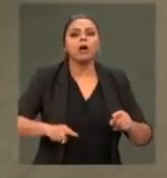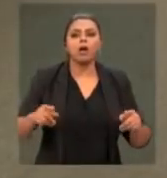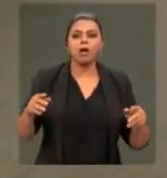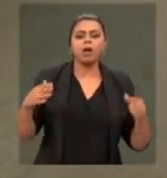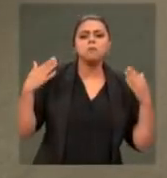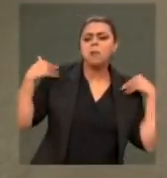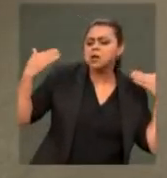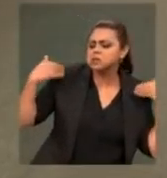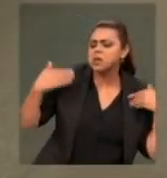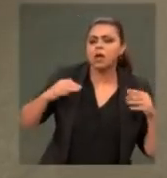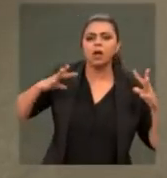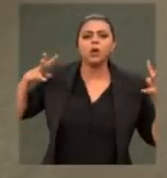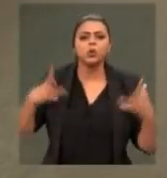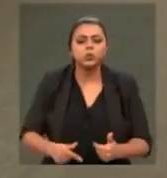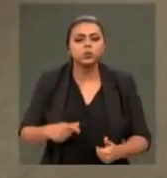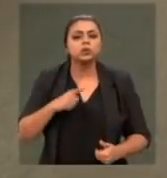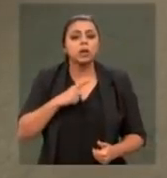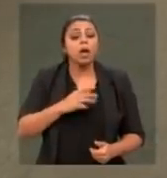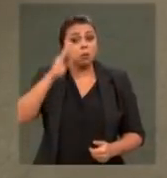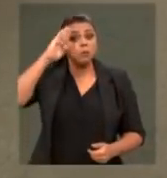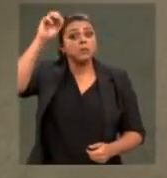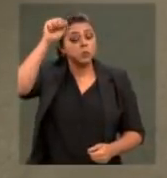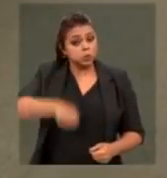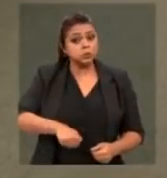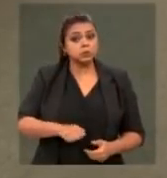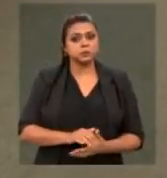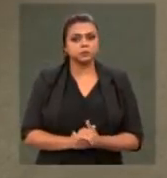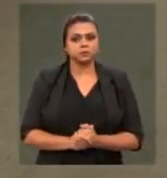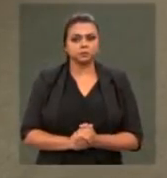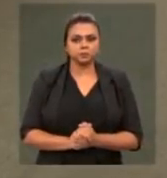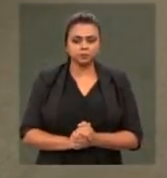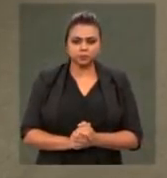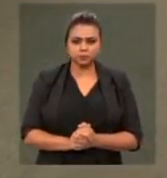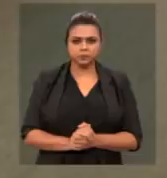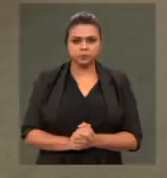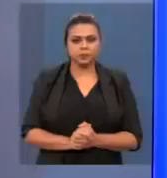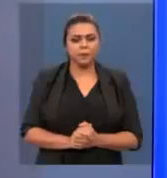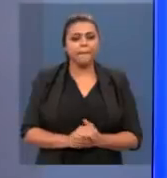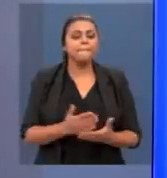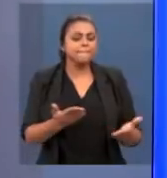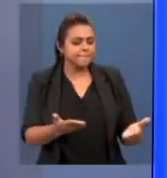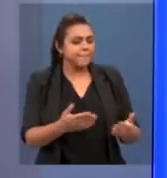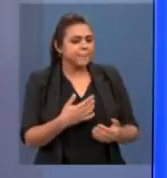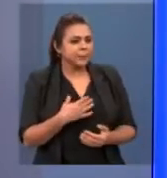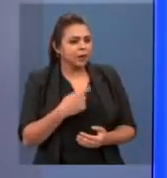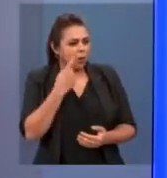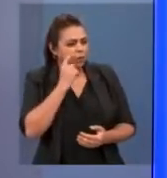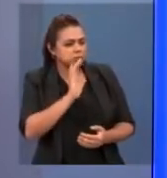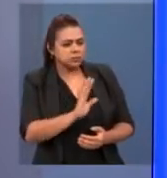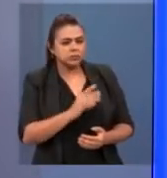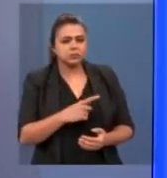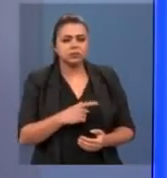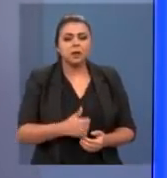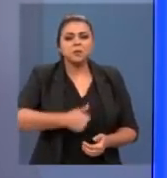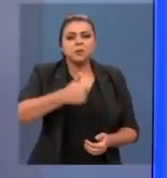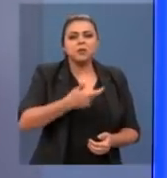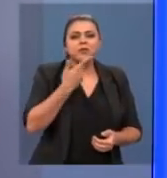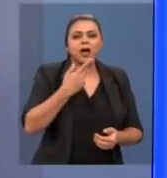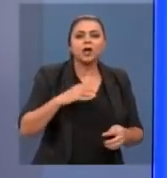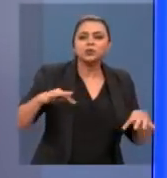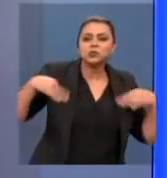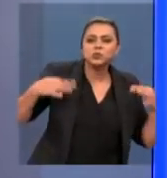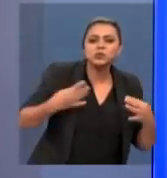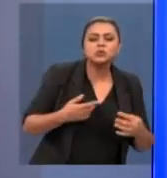cultura é prioridade também no governo delegado veja só hoje 1º para fazer turismo especialmente para a gente